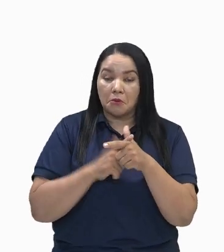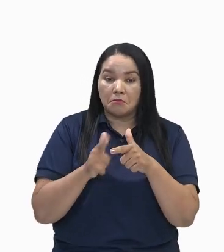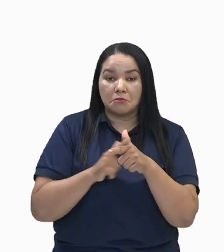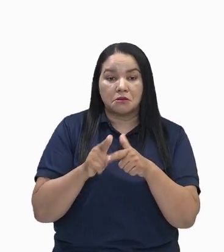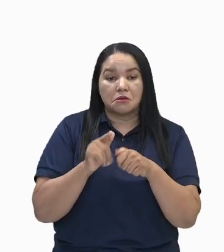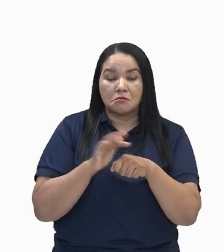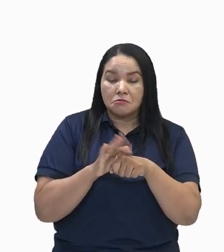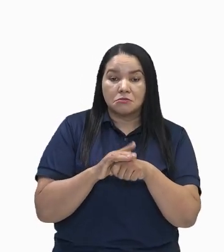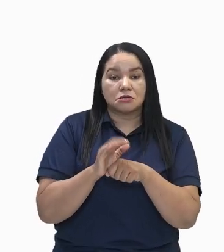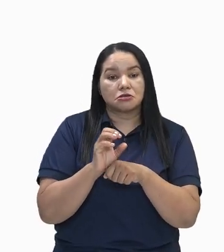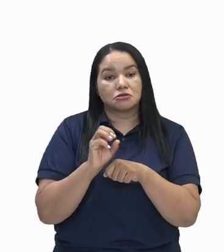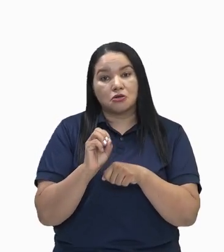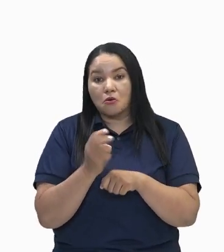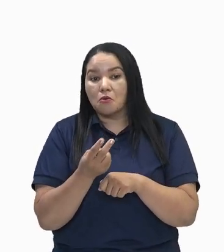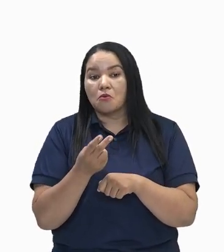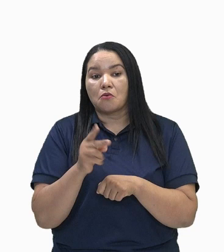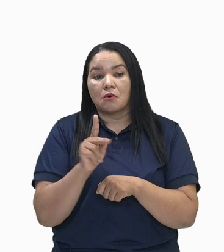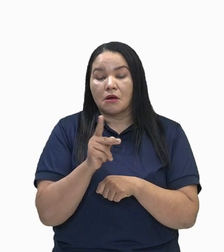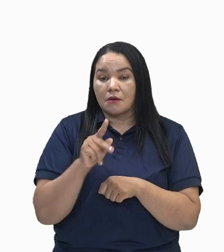a